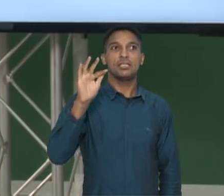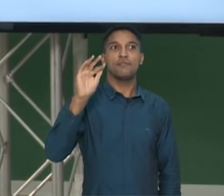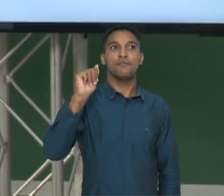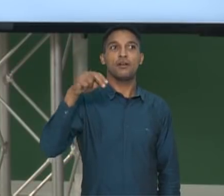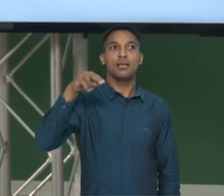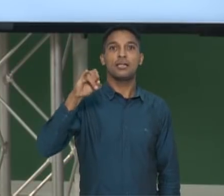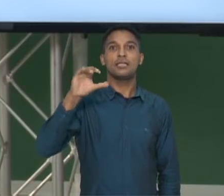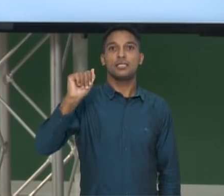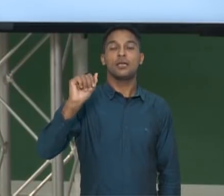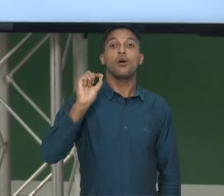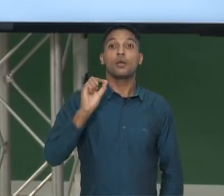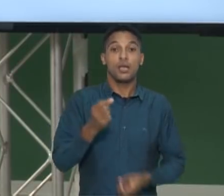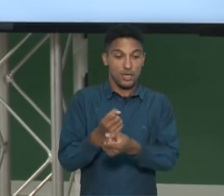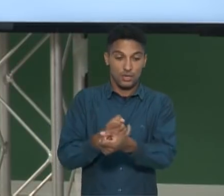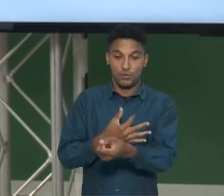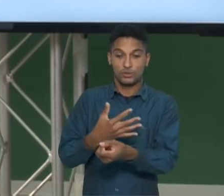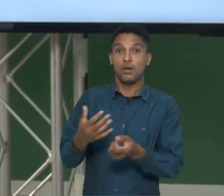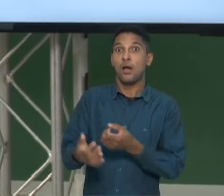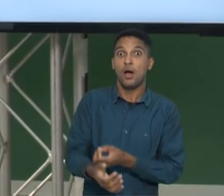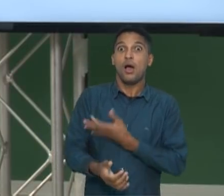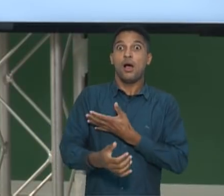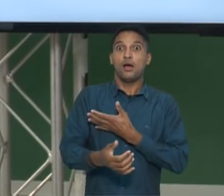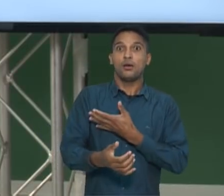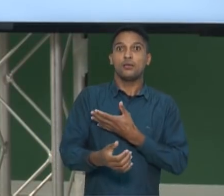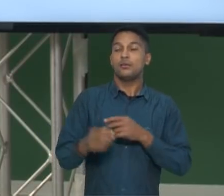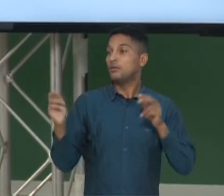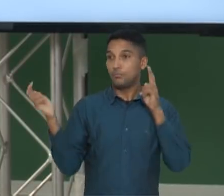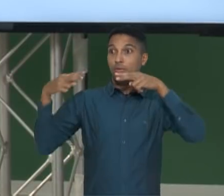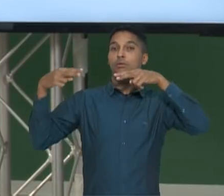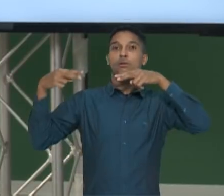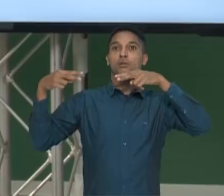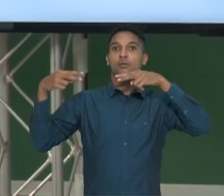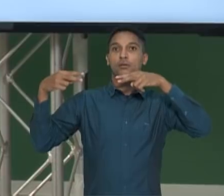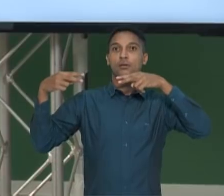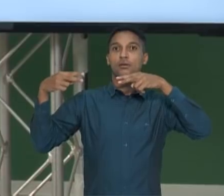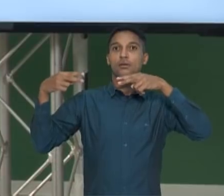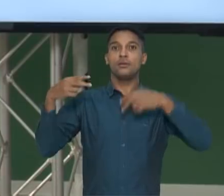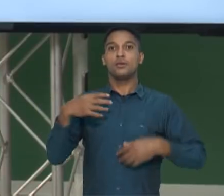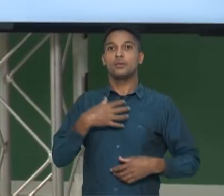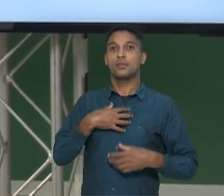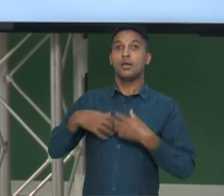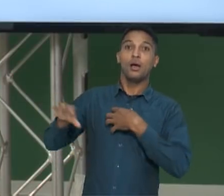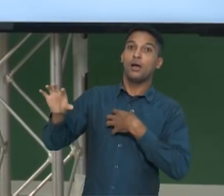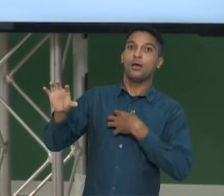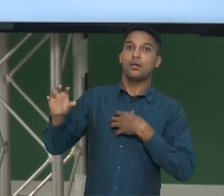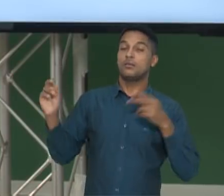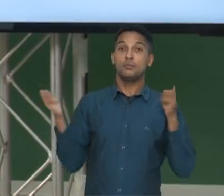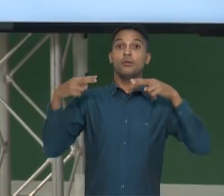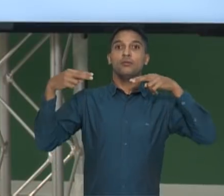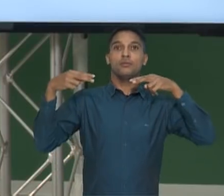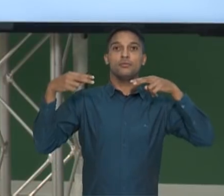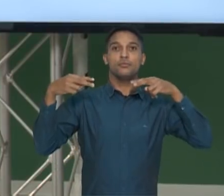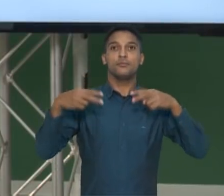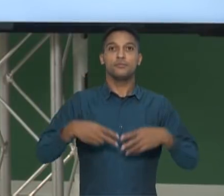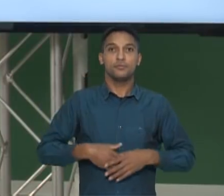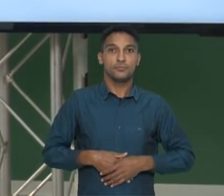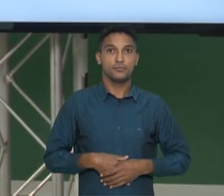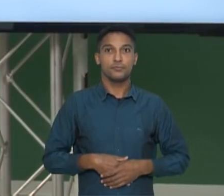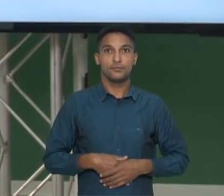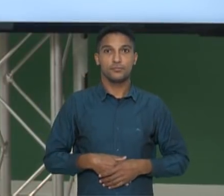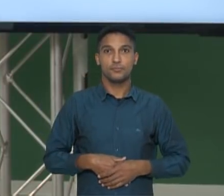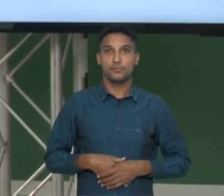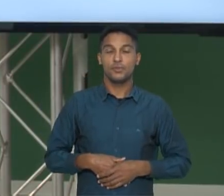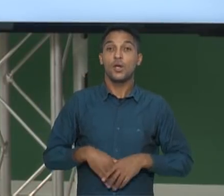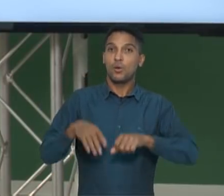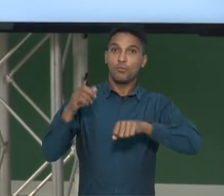emoção maior, né? Ou um sentimento diferente dos sentimentos que a gente está acostumados no cotidiano. Então, a gente tem,